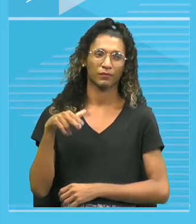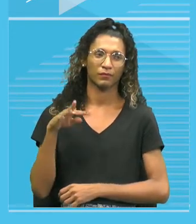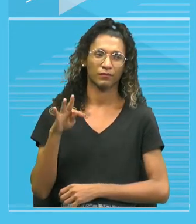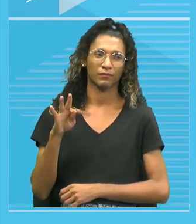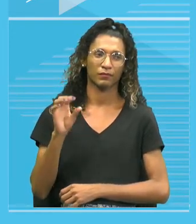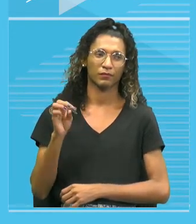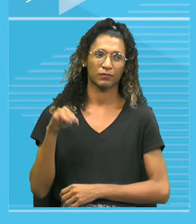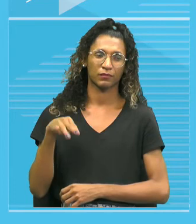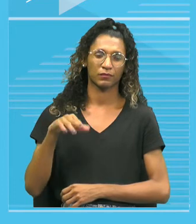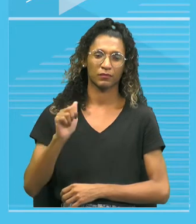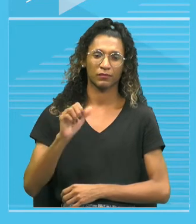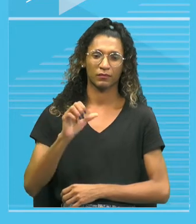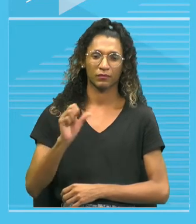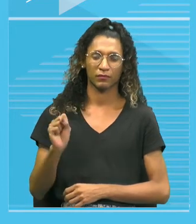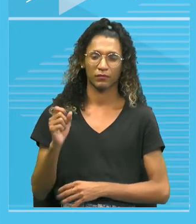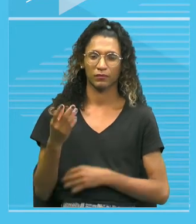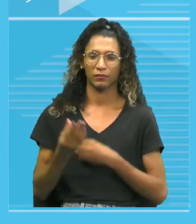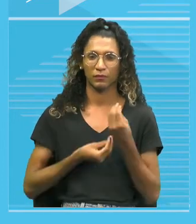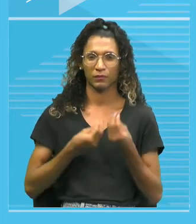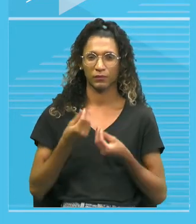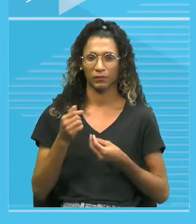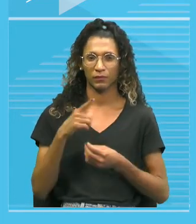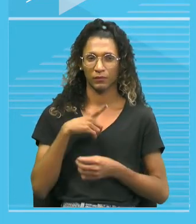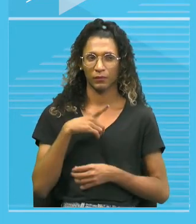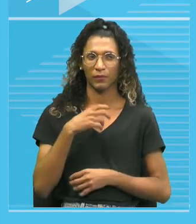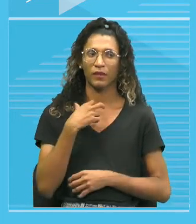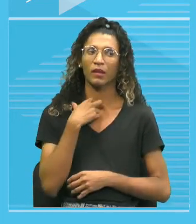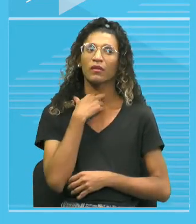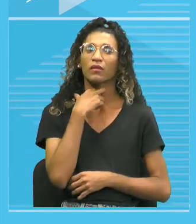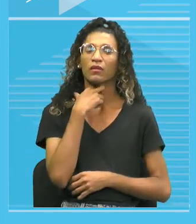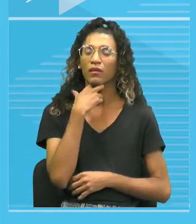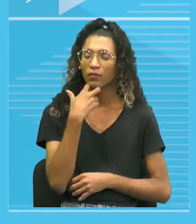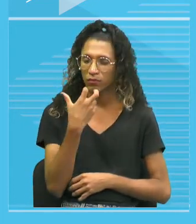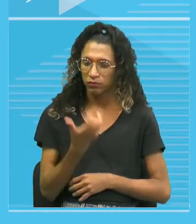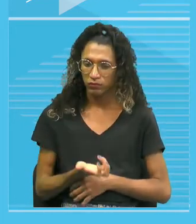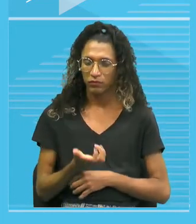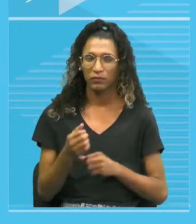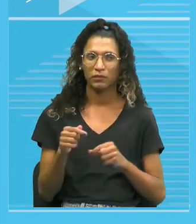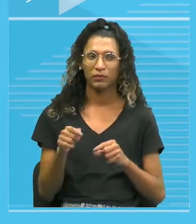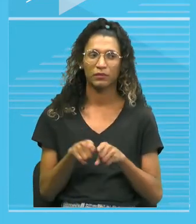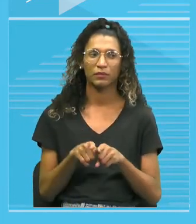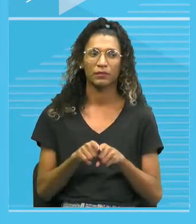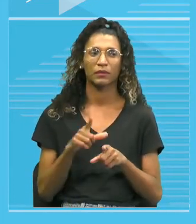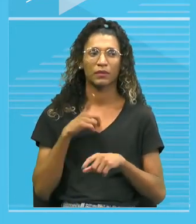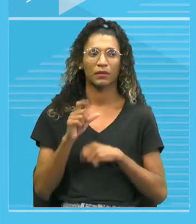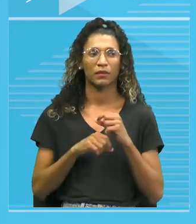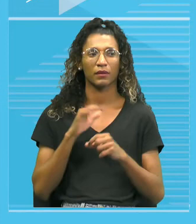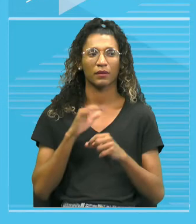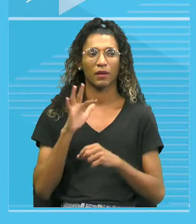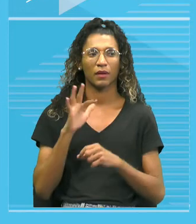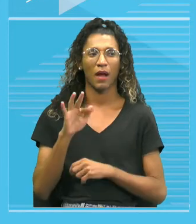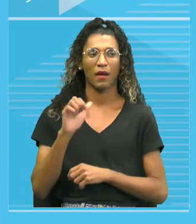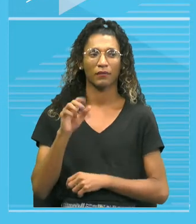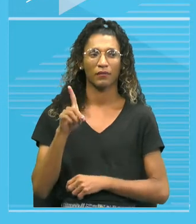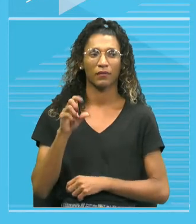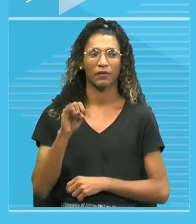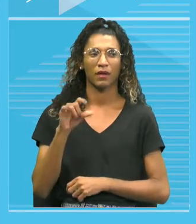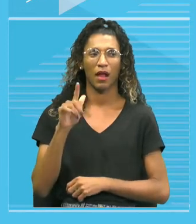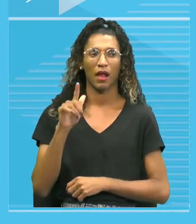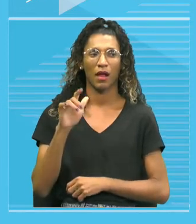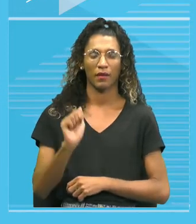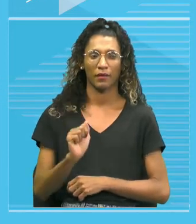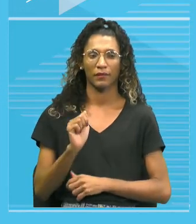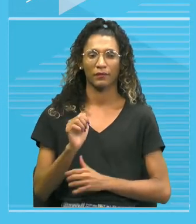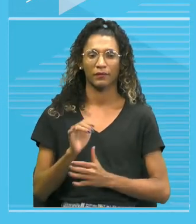Então você tem aí o vômito, você tem a fadiga, você tem a diarreia.